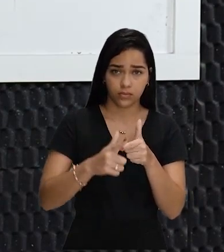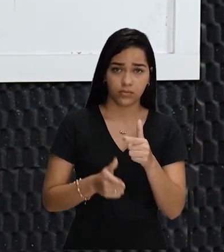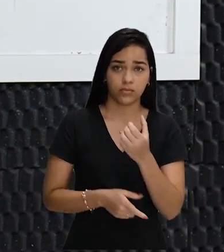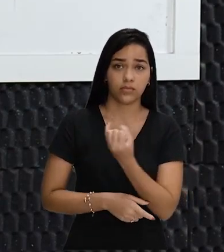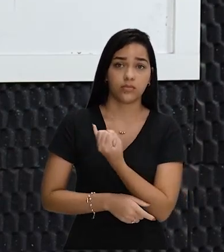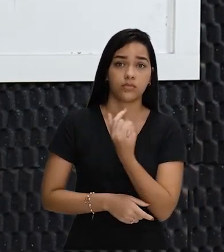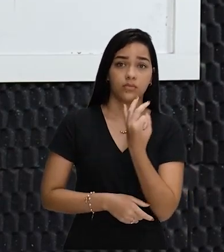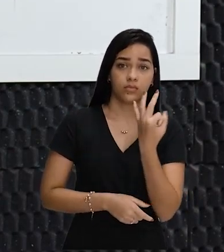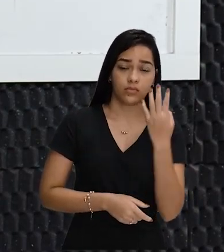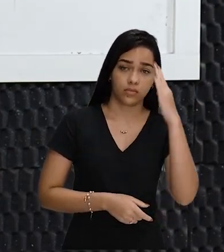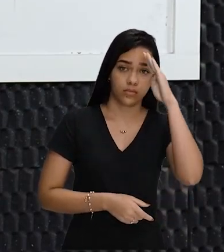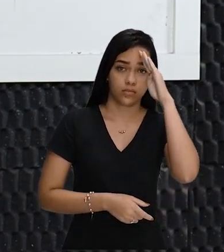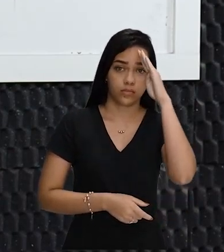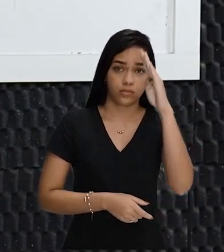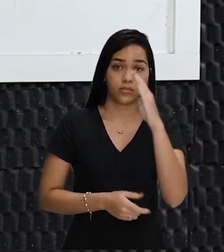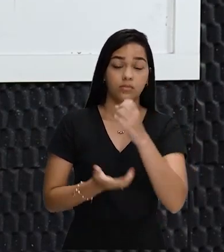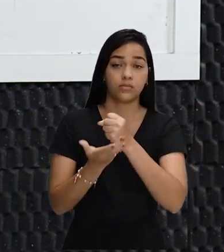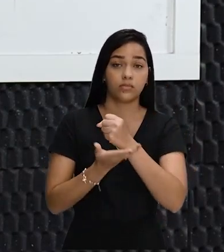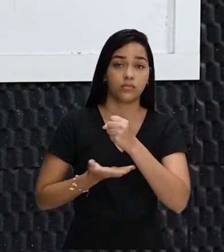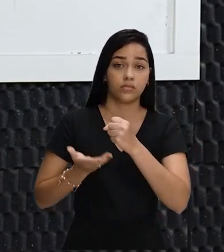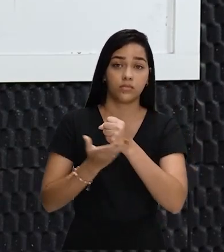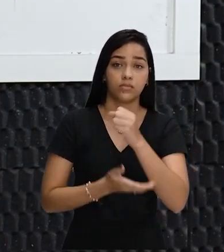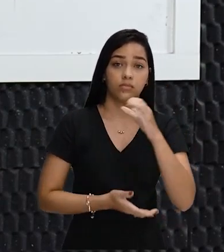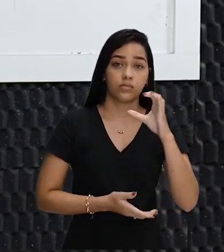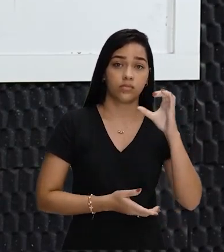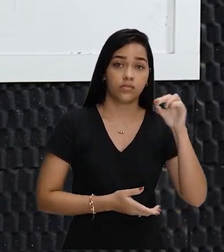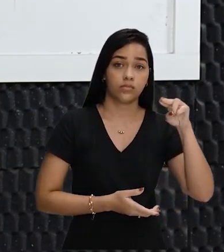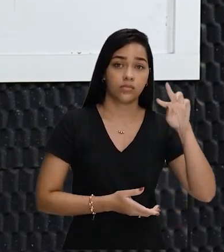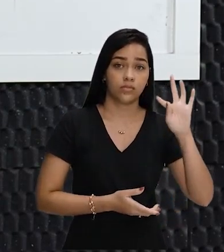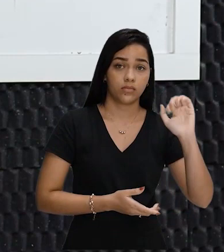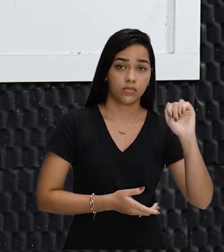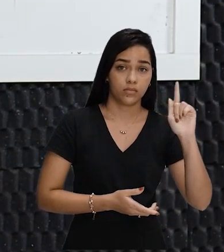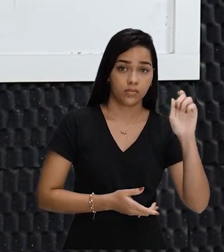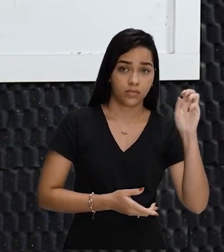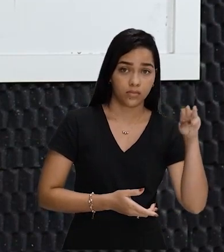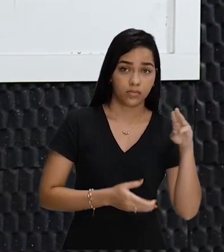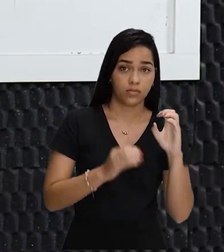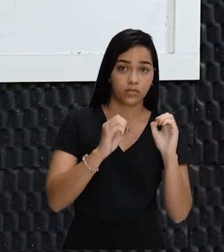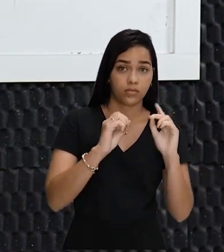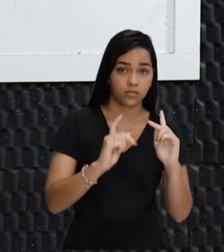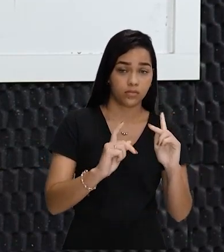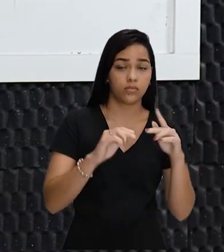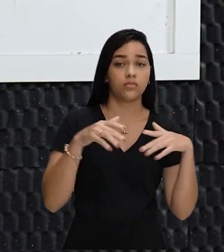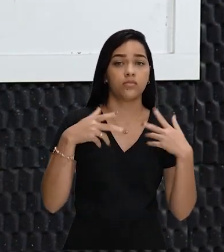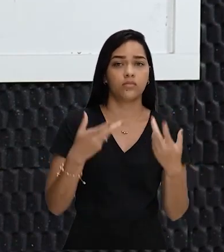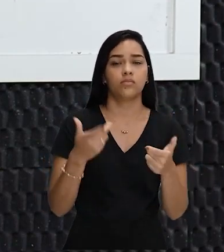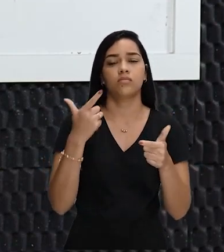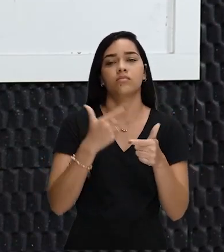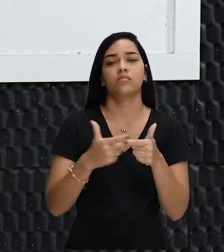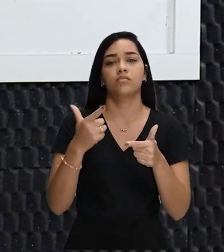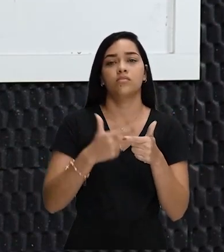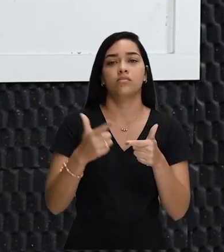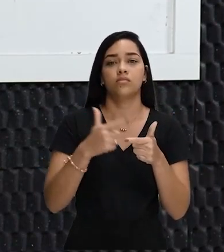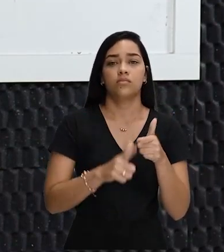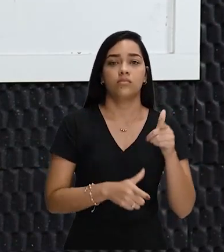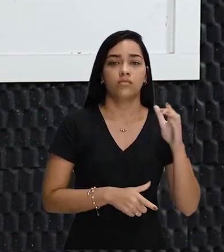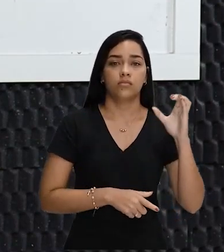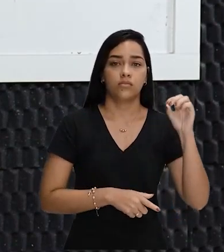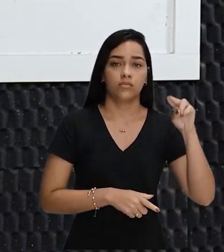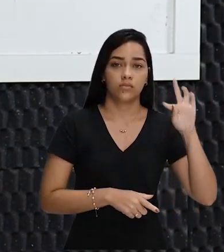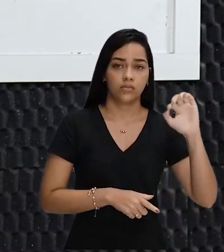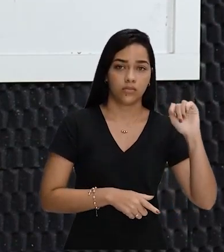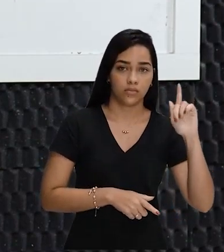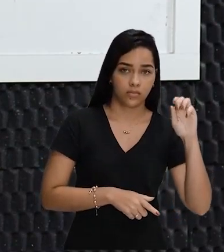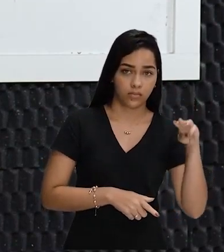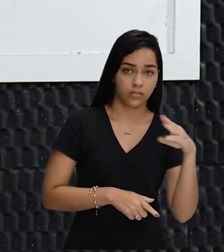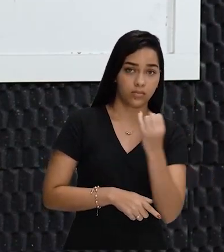é o princípio fundamental da contagem tá então a maioria desses problemas de contagem você pode